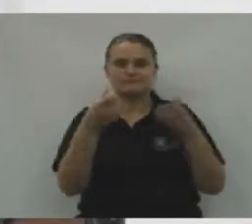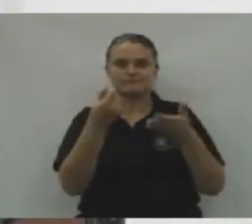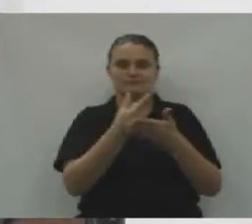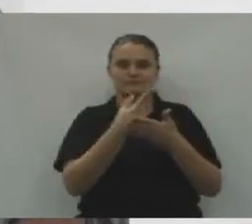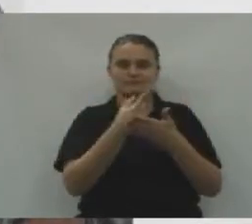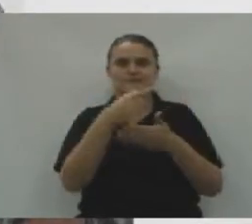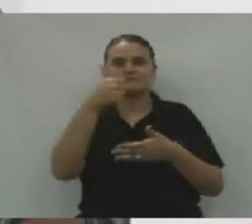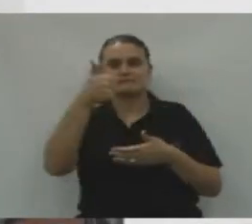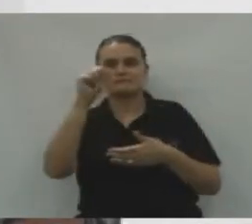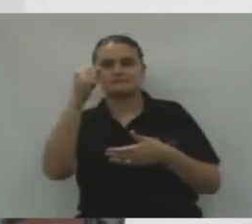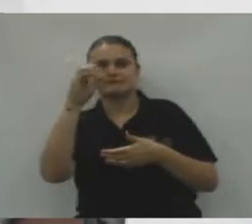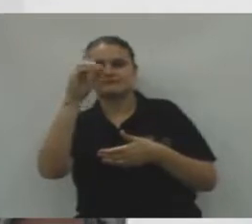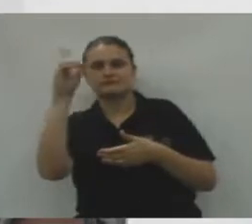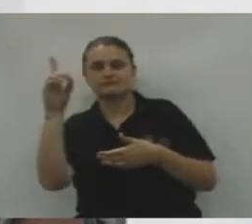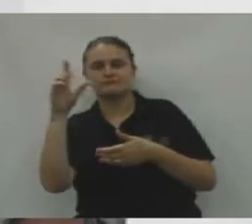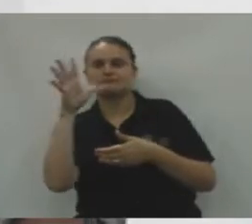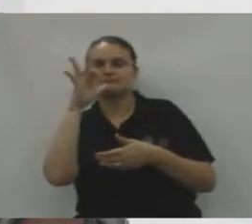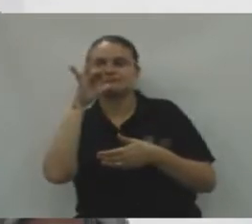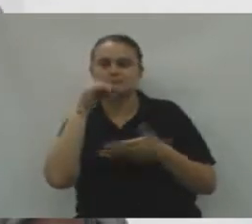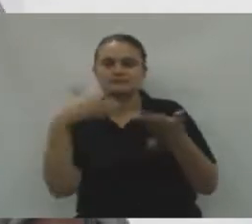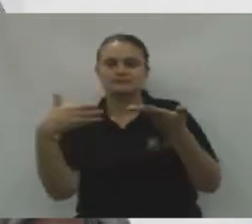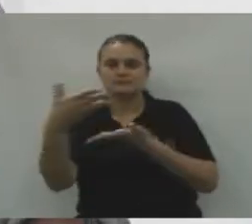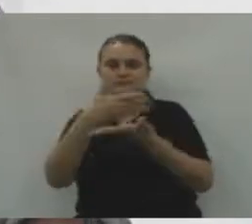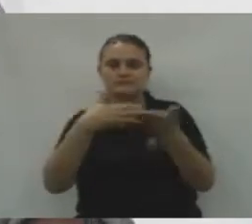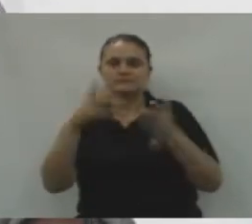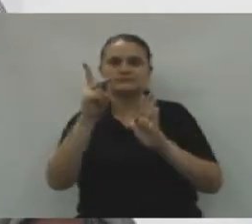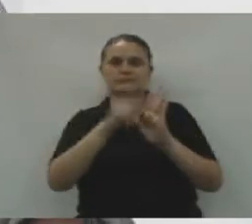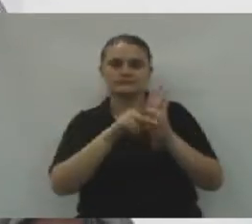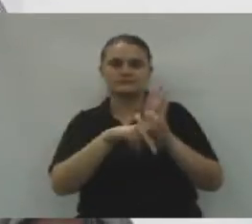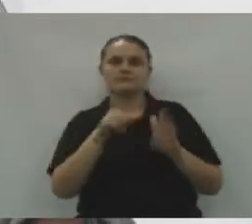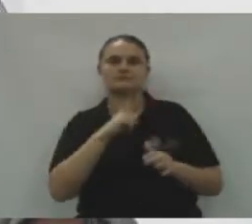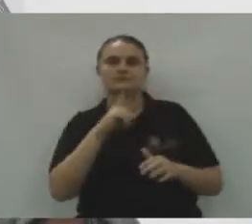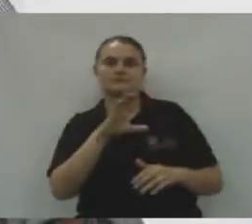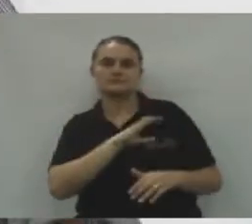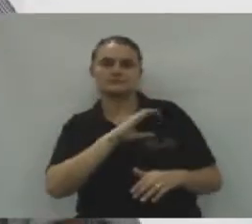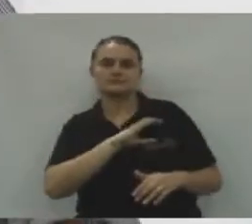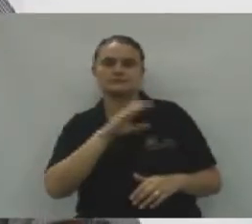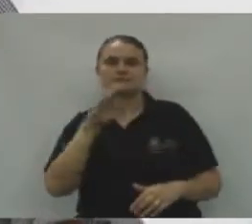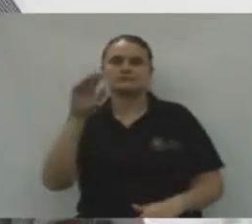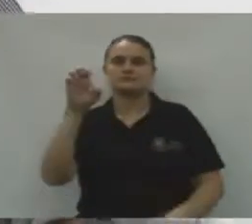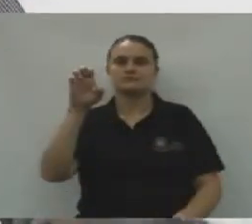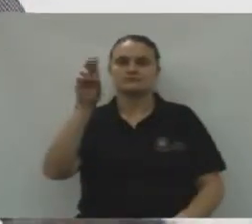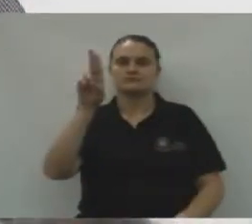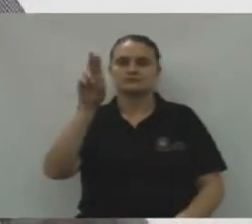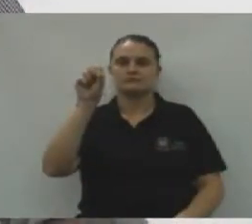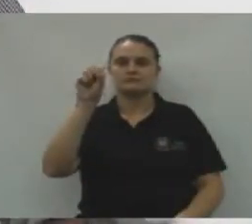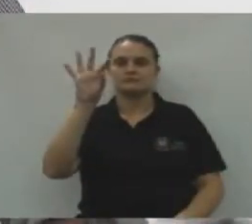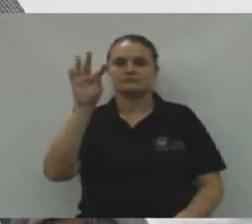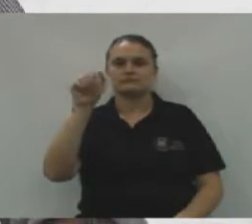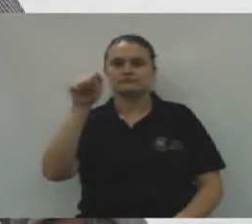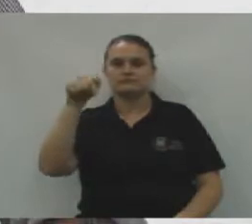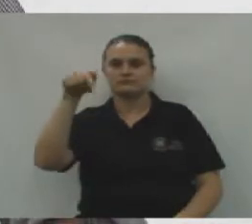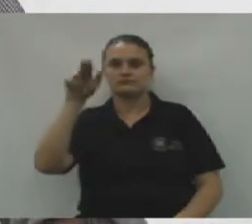Como eu falei anteriormente, esse projeto ele tem a coordenação do Eustáquio, né? E,